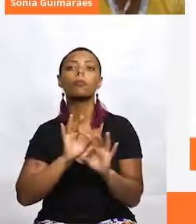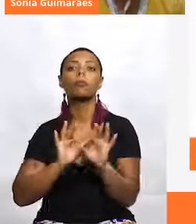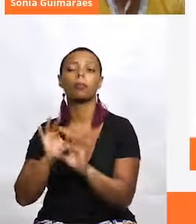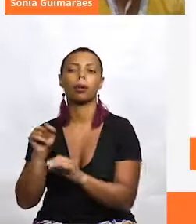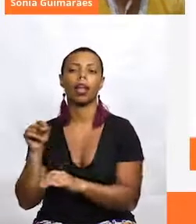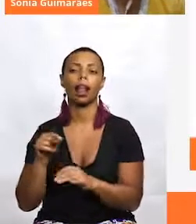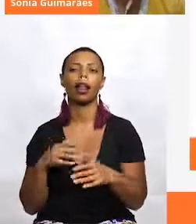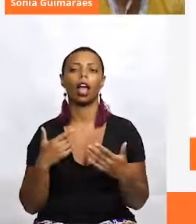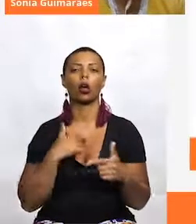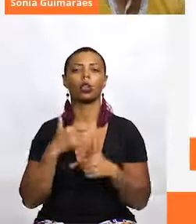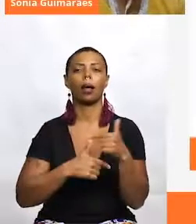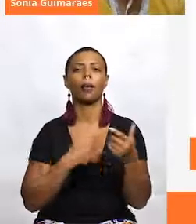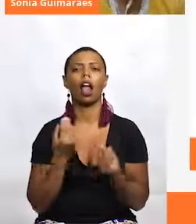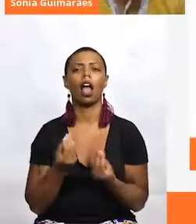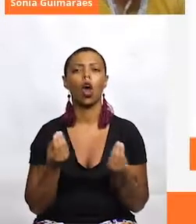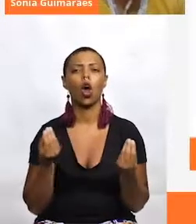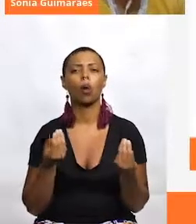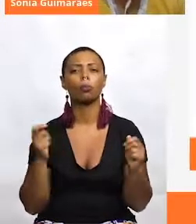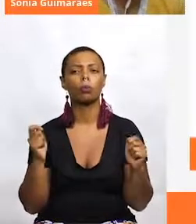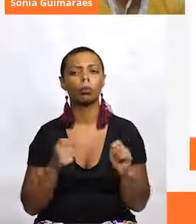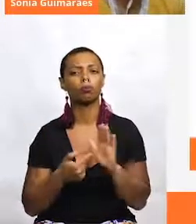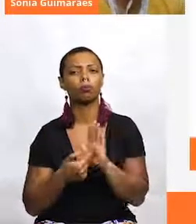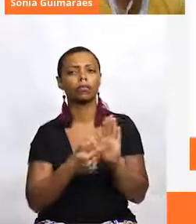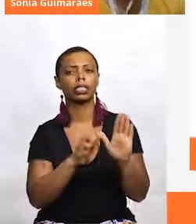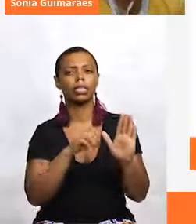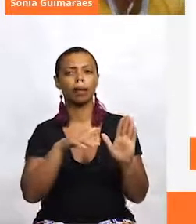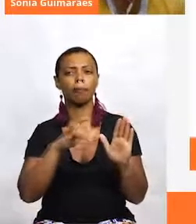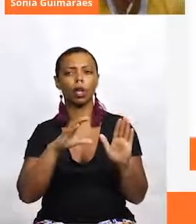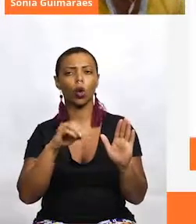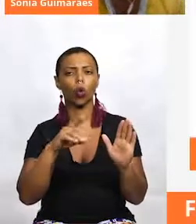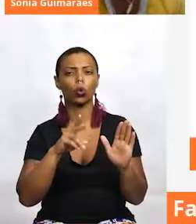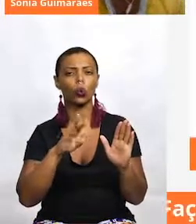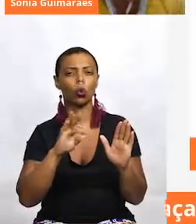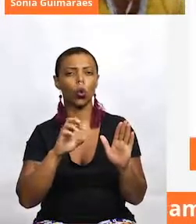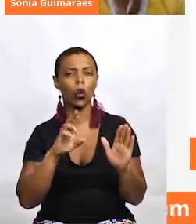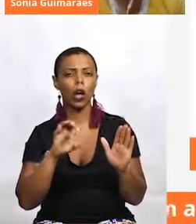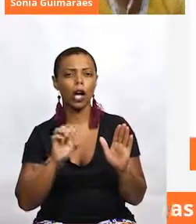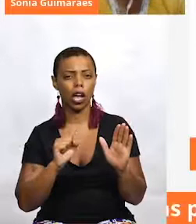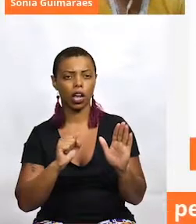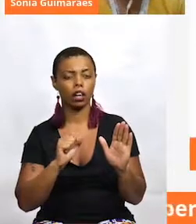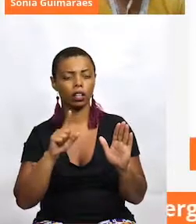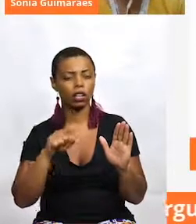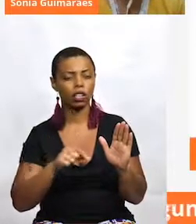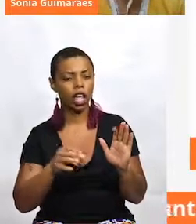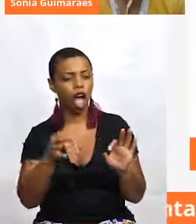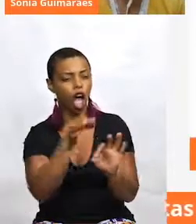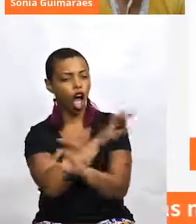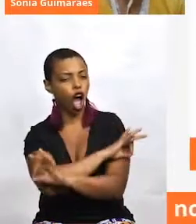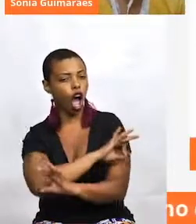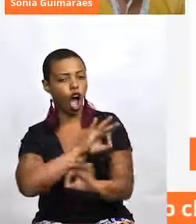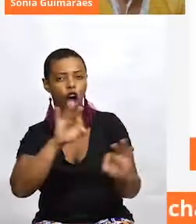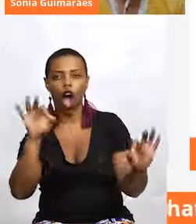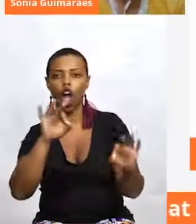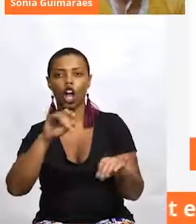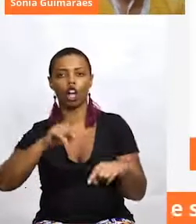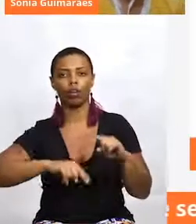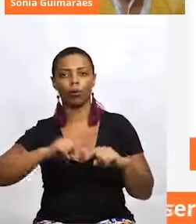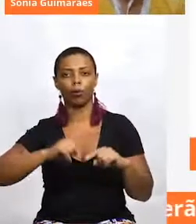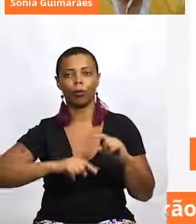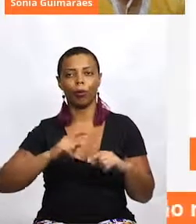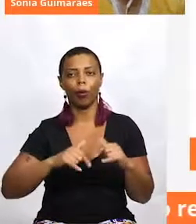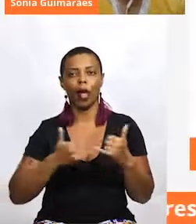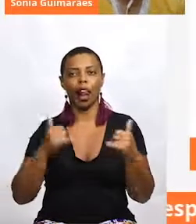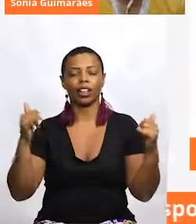caracterizar esses semicondutores para que eles se tornassem muito, muito bons dispositivos eletrônicos. E daí,